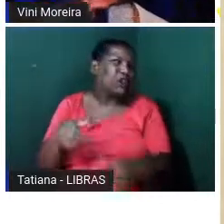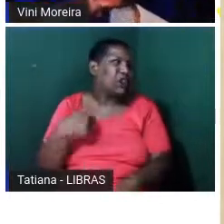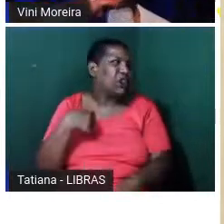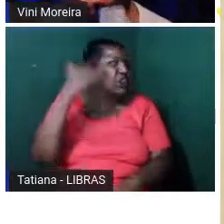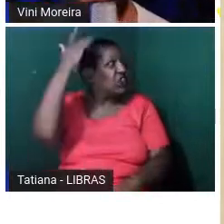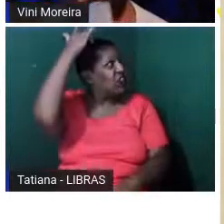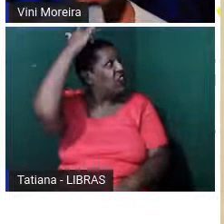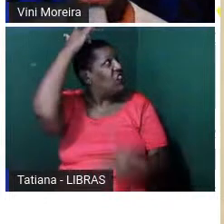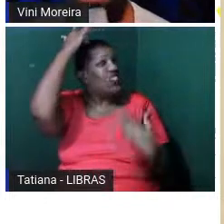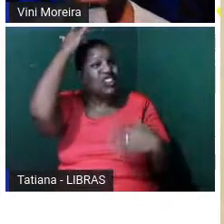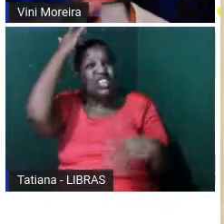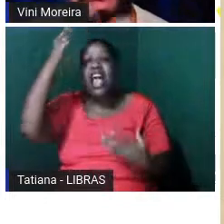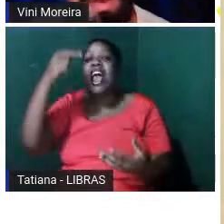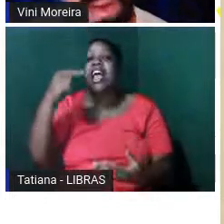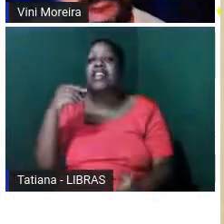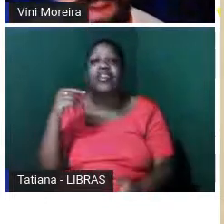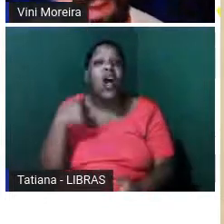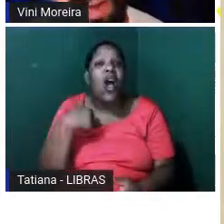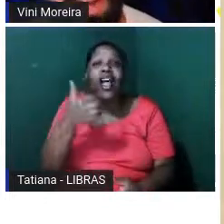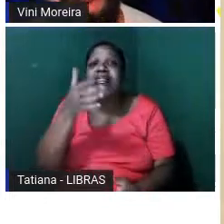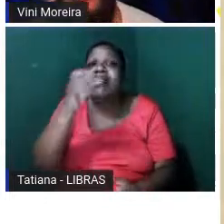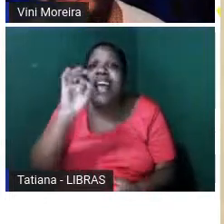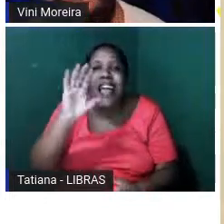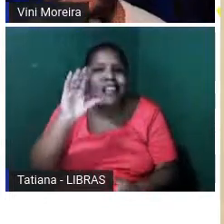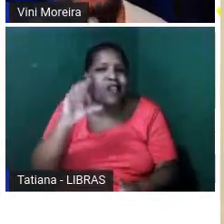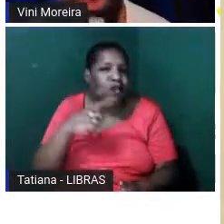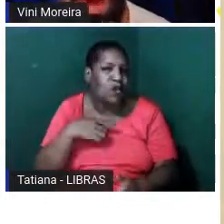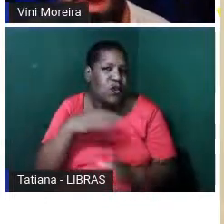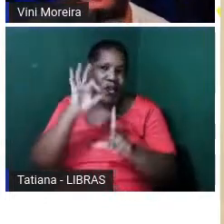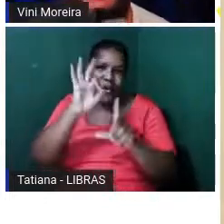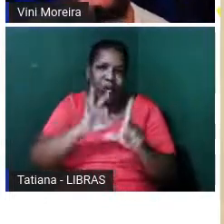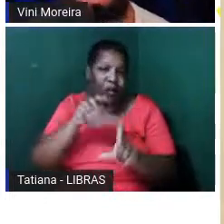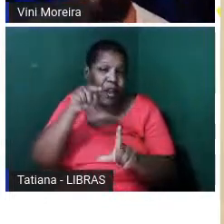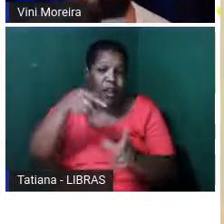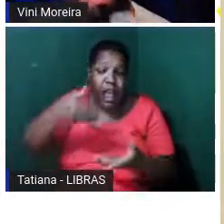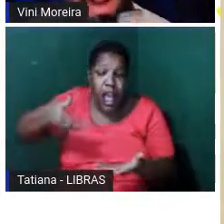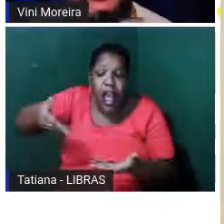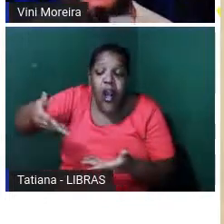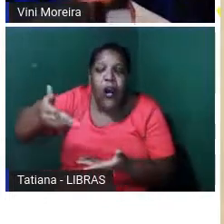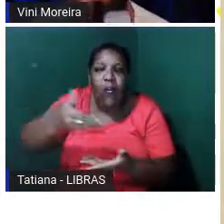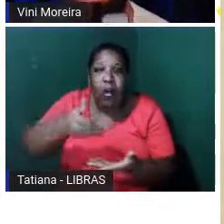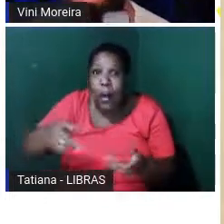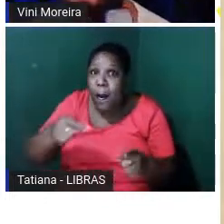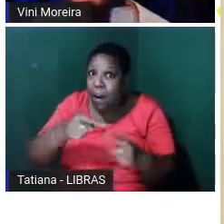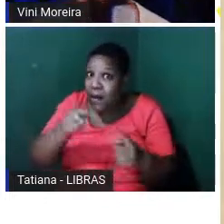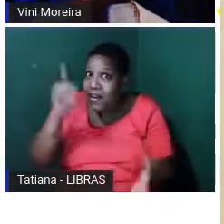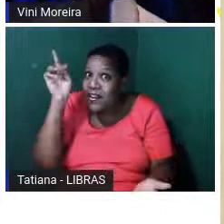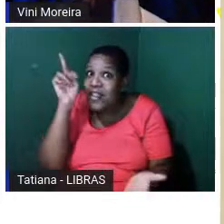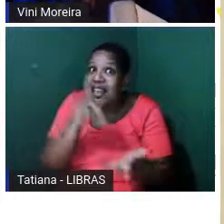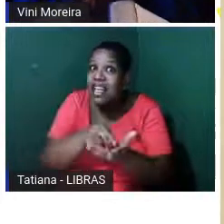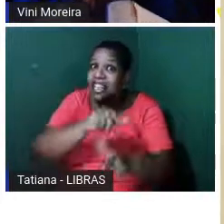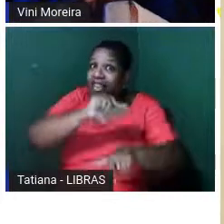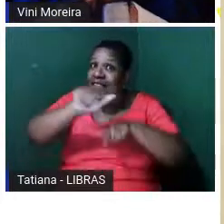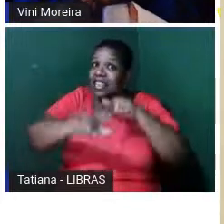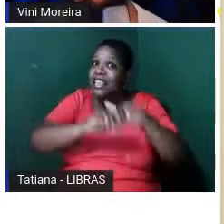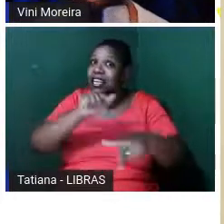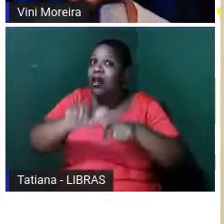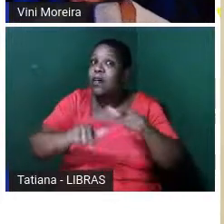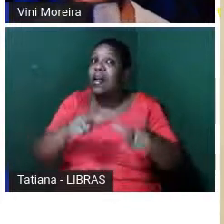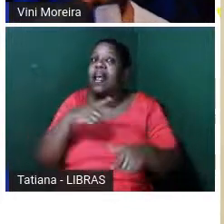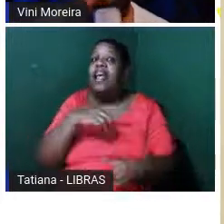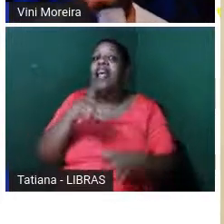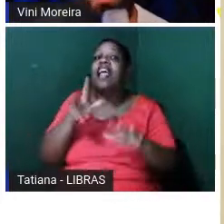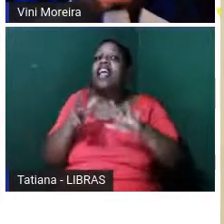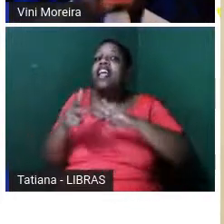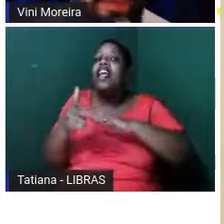aqueles dez porcento dá uma mordida é onde está sua cobertura e na onde a gente está trabalhando é no na edição